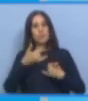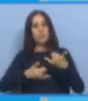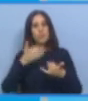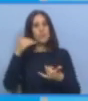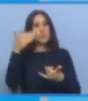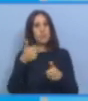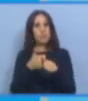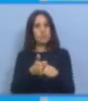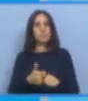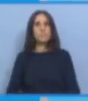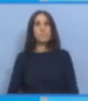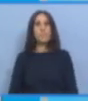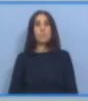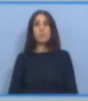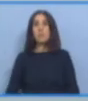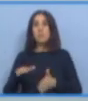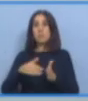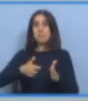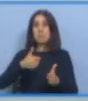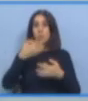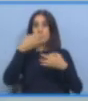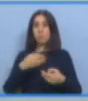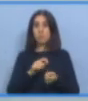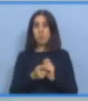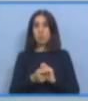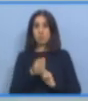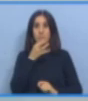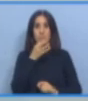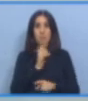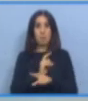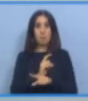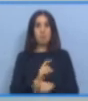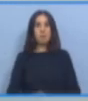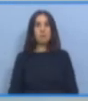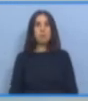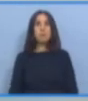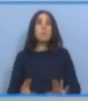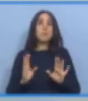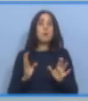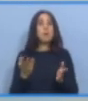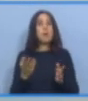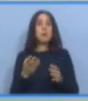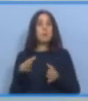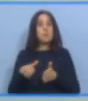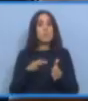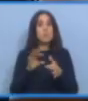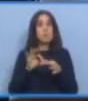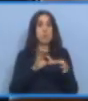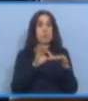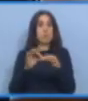futuras. E a principal estratégia está nessa mudança de comportamentos de que falava? Bem, há aqui uma estratégia combinada. Há uma